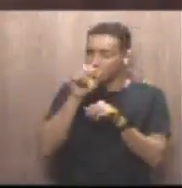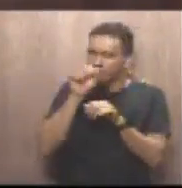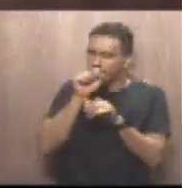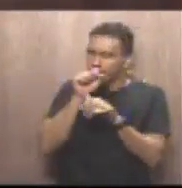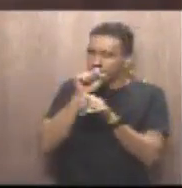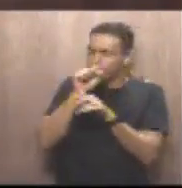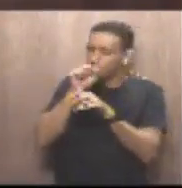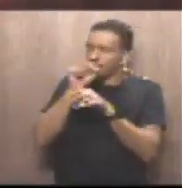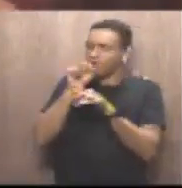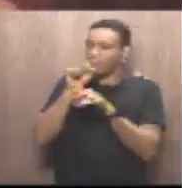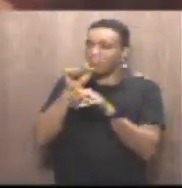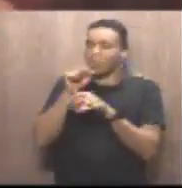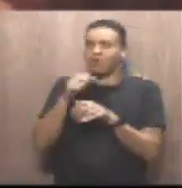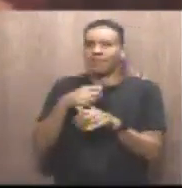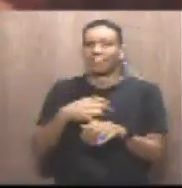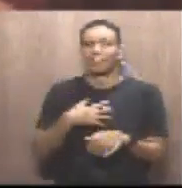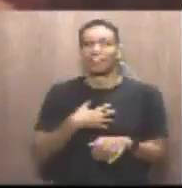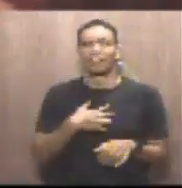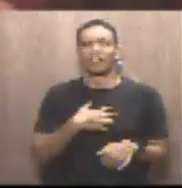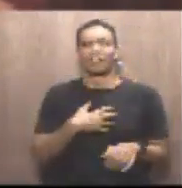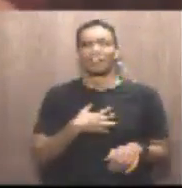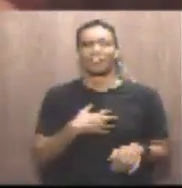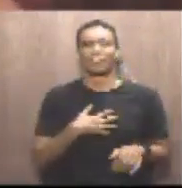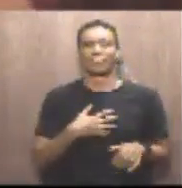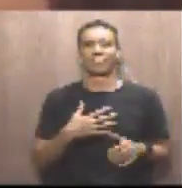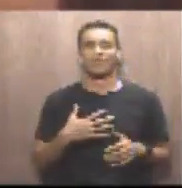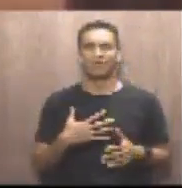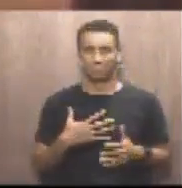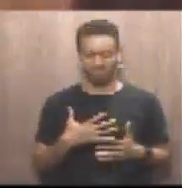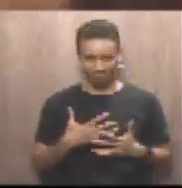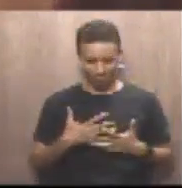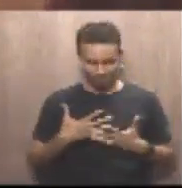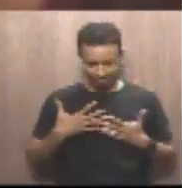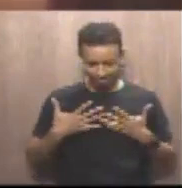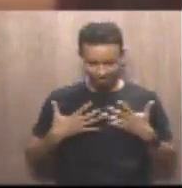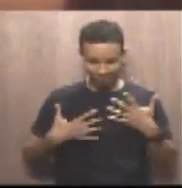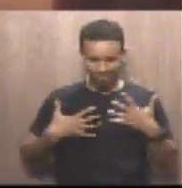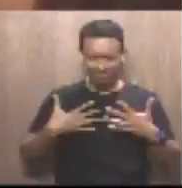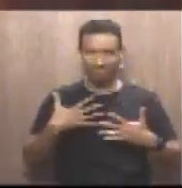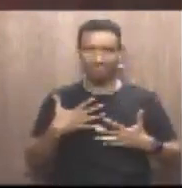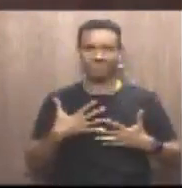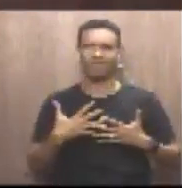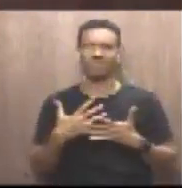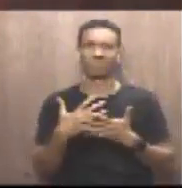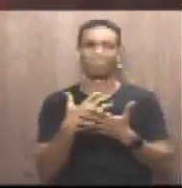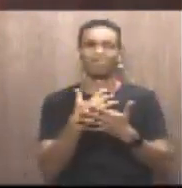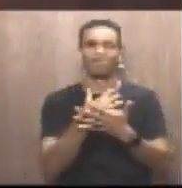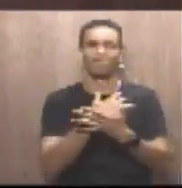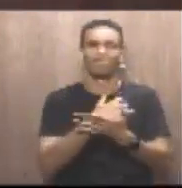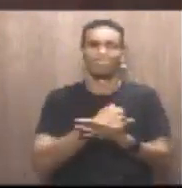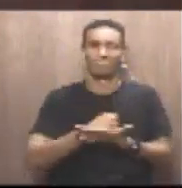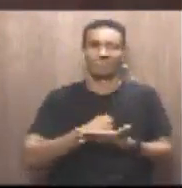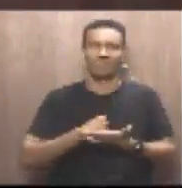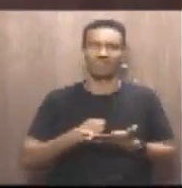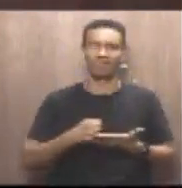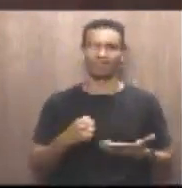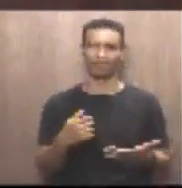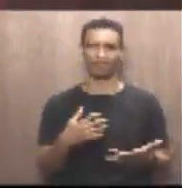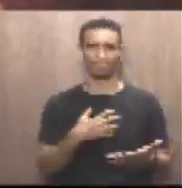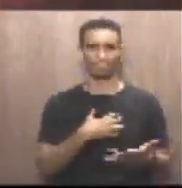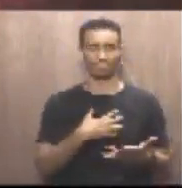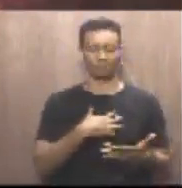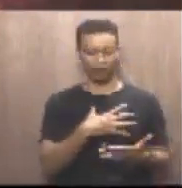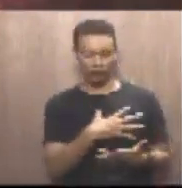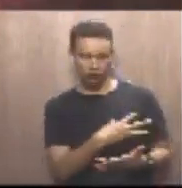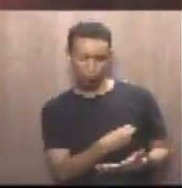mãe, também ele realiza o imprint. E ali ele começa a fazer as suas buscas para buscar o